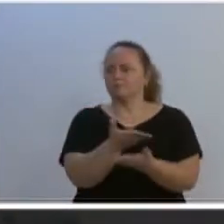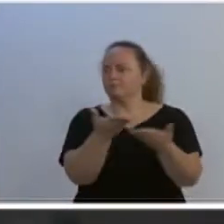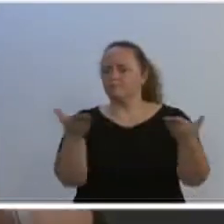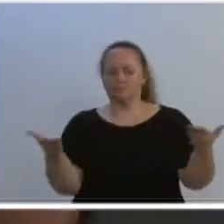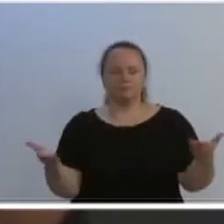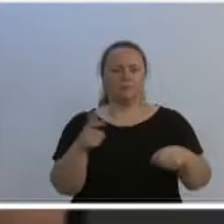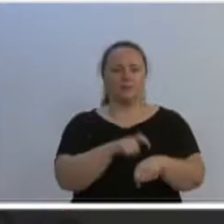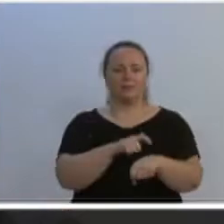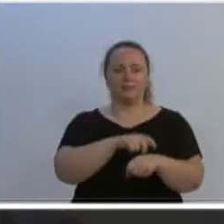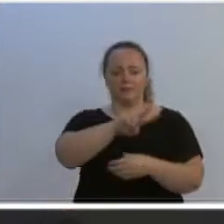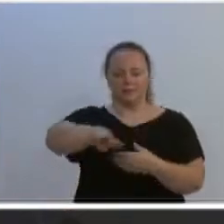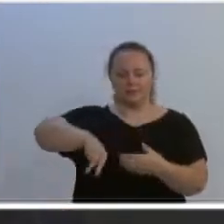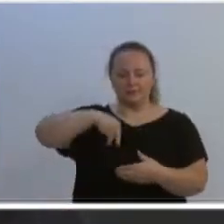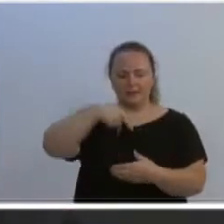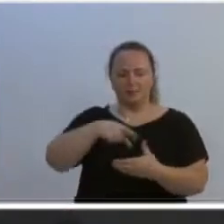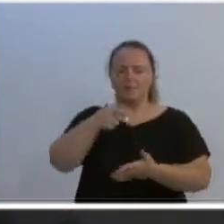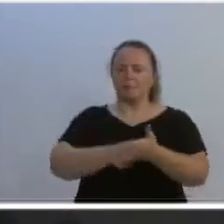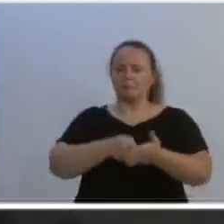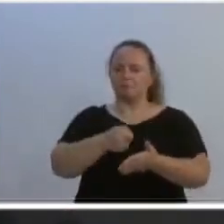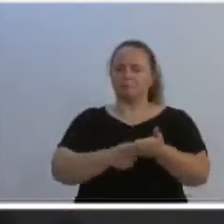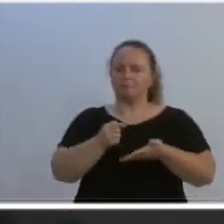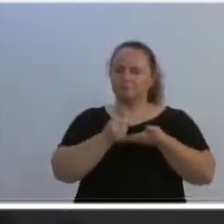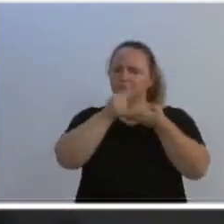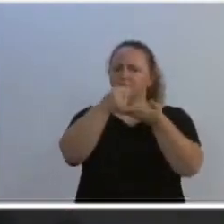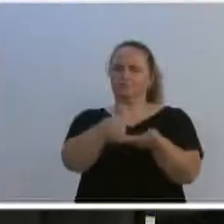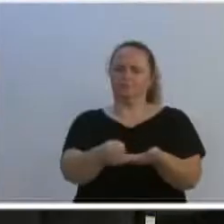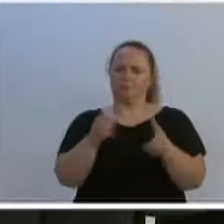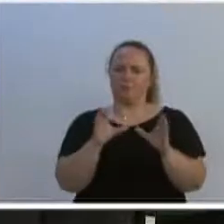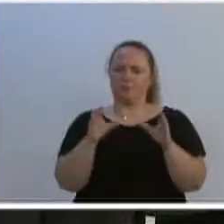temos na tribuna para defender a nossa comunidade. Muito obrigado.